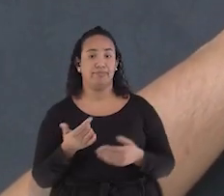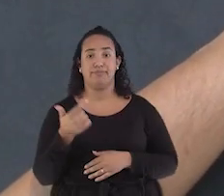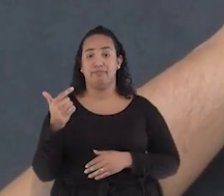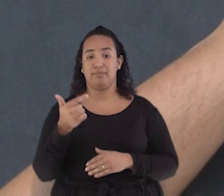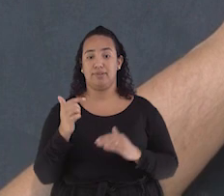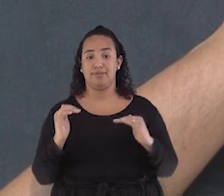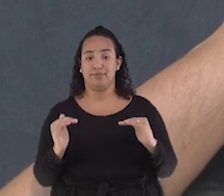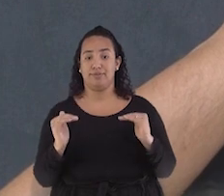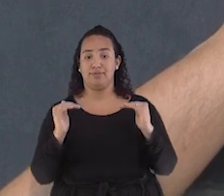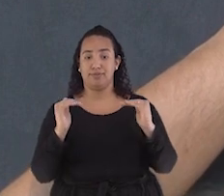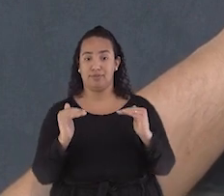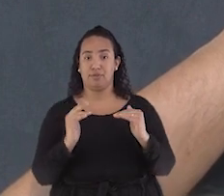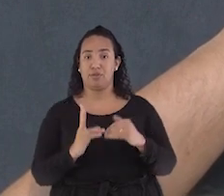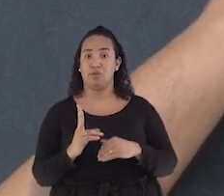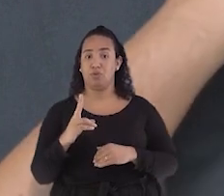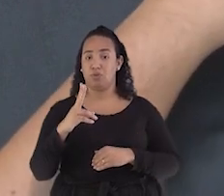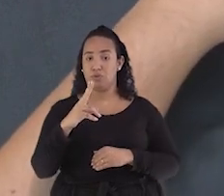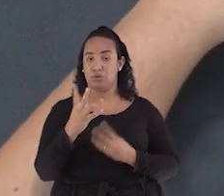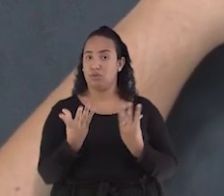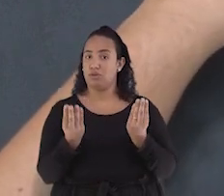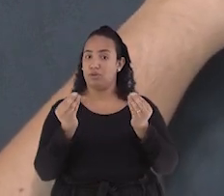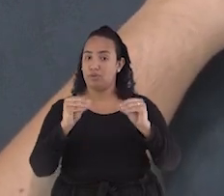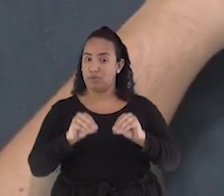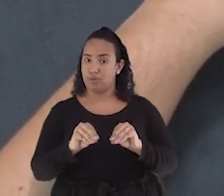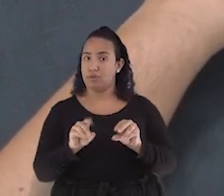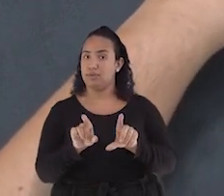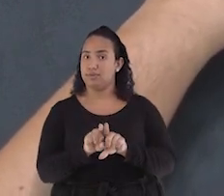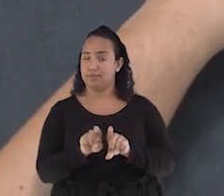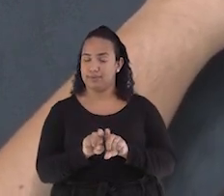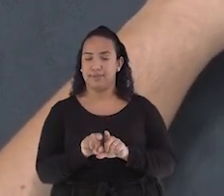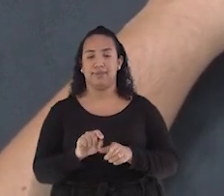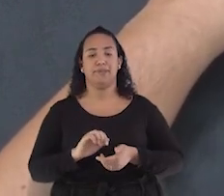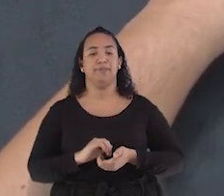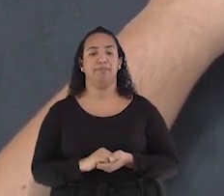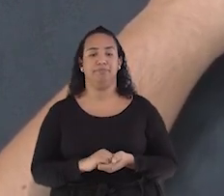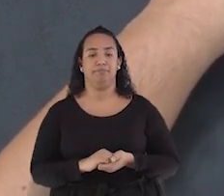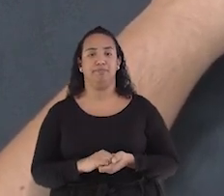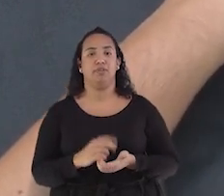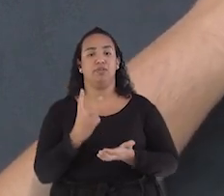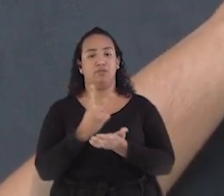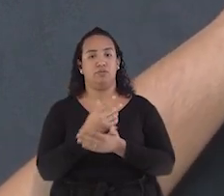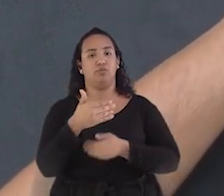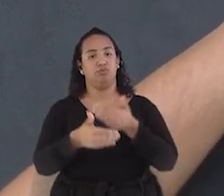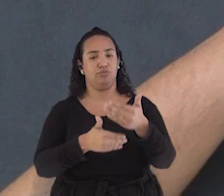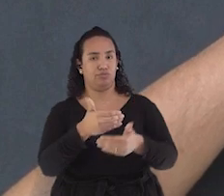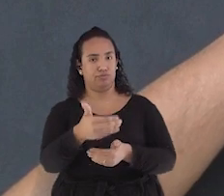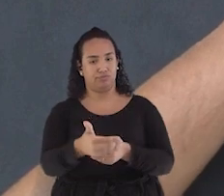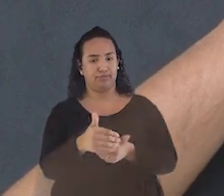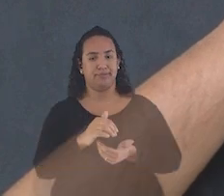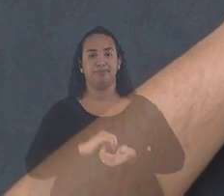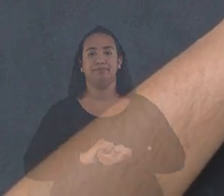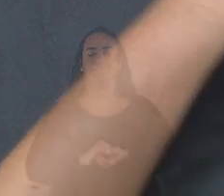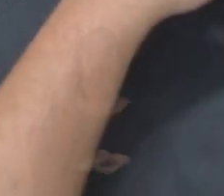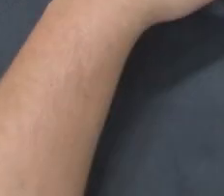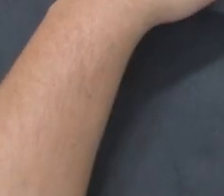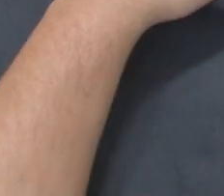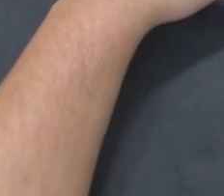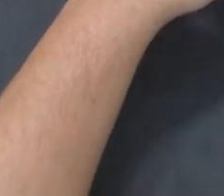agora vamos para a nossa segunda camada. Vamos cortar e colar aqui na nossa base do relevo. E assim